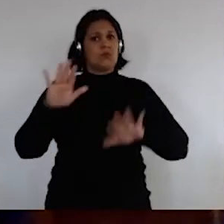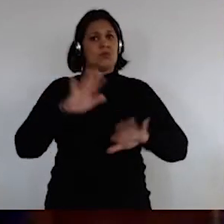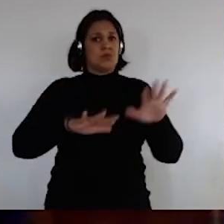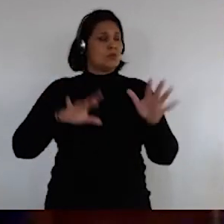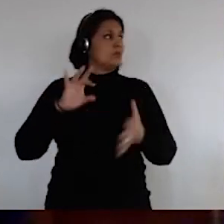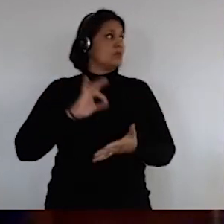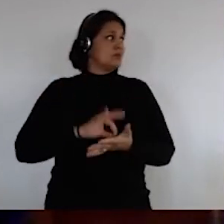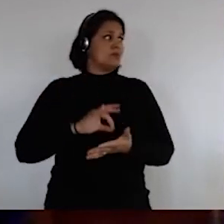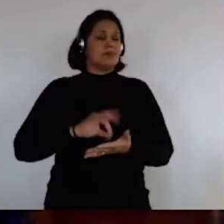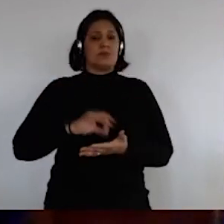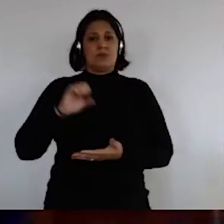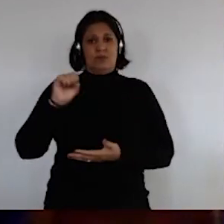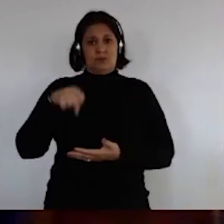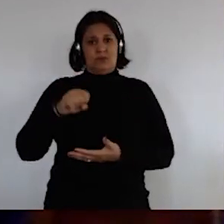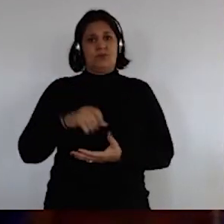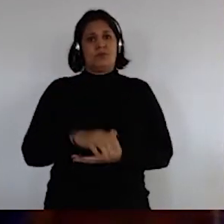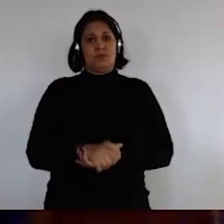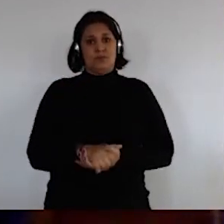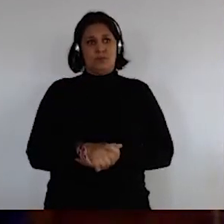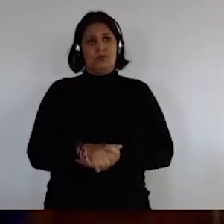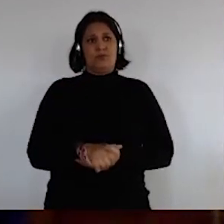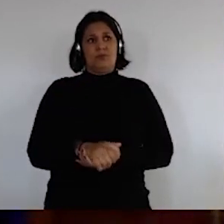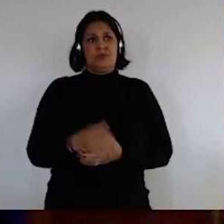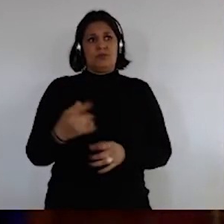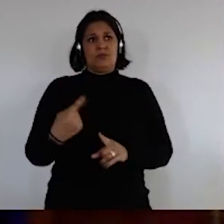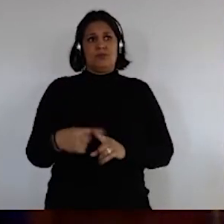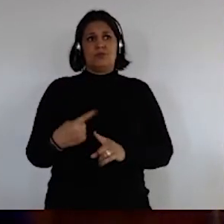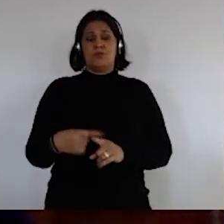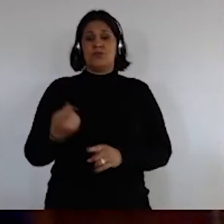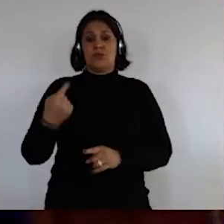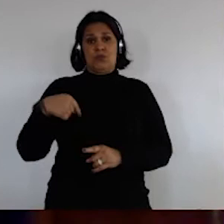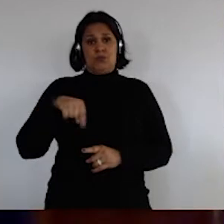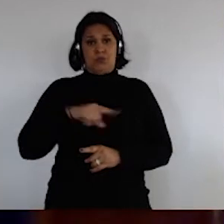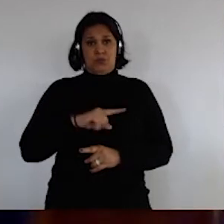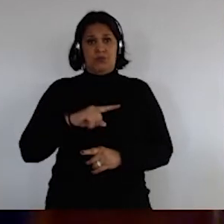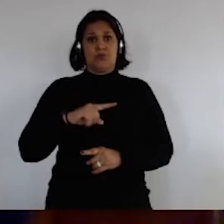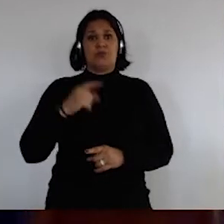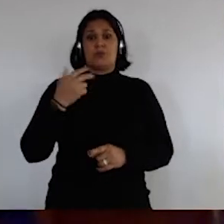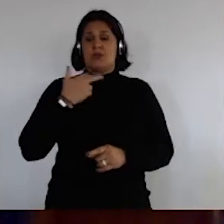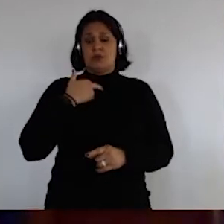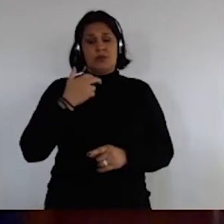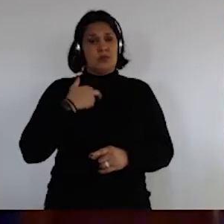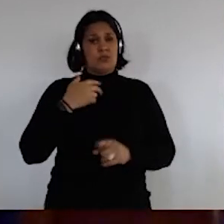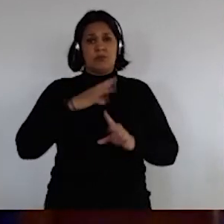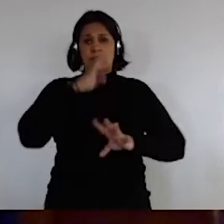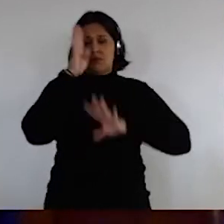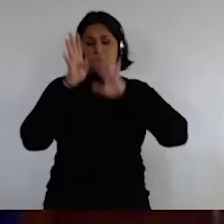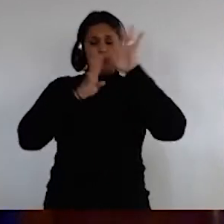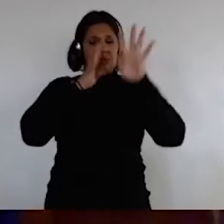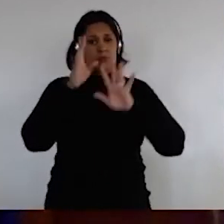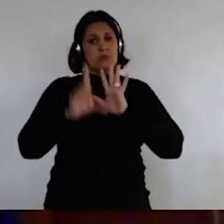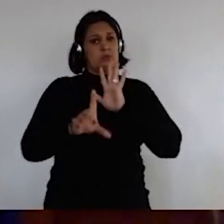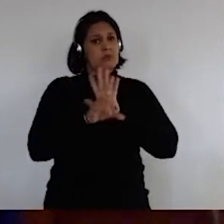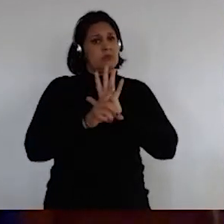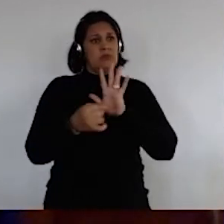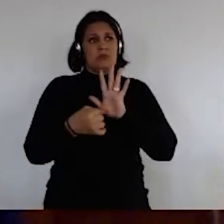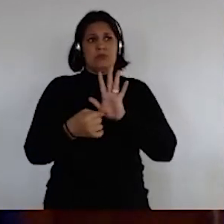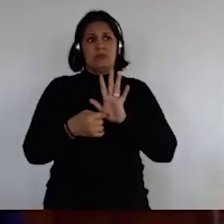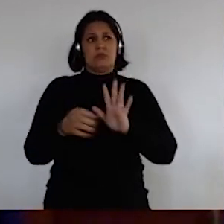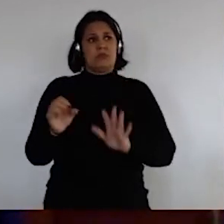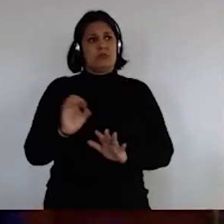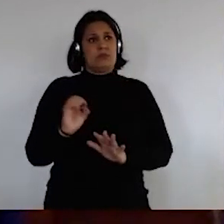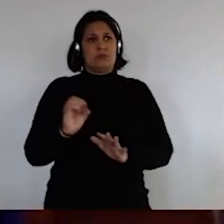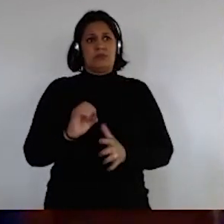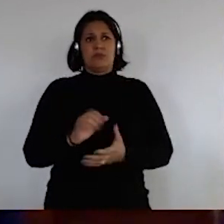disse, vermos qualquer forma de ferimento às normas processuais ou às prerrogativas profissionais da